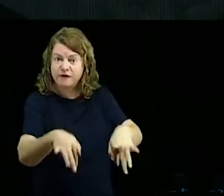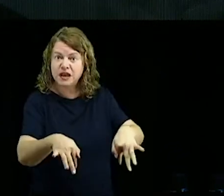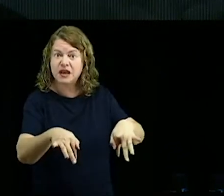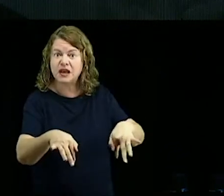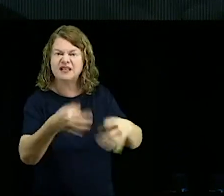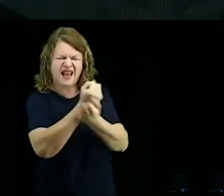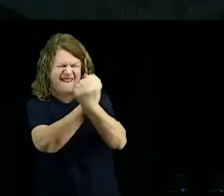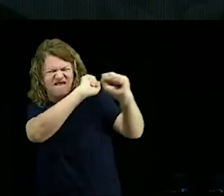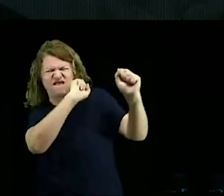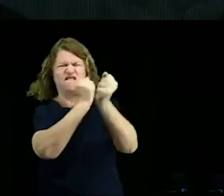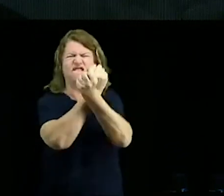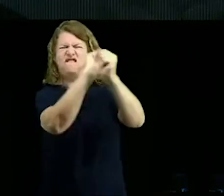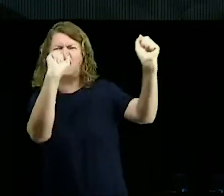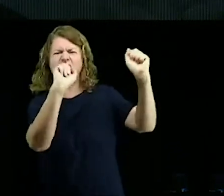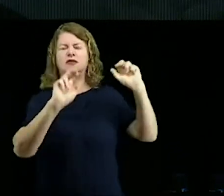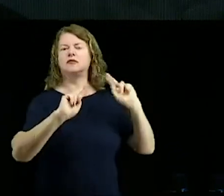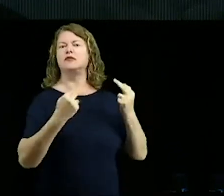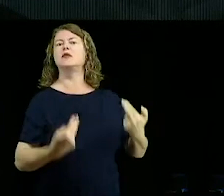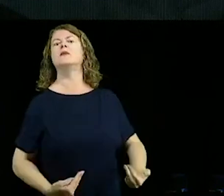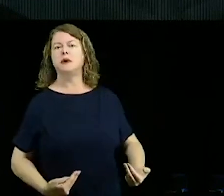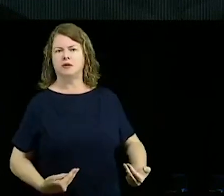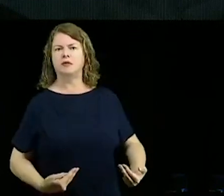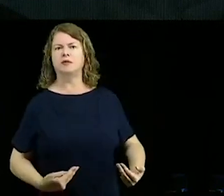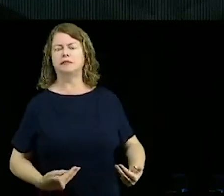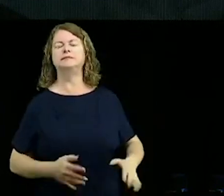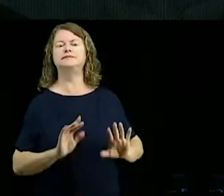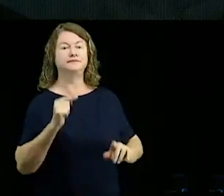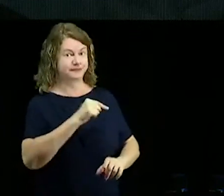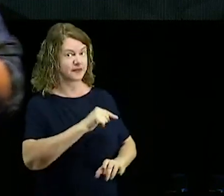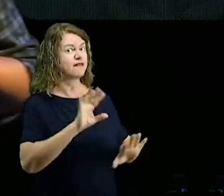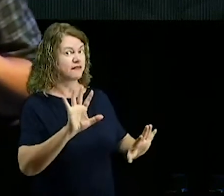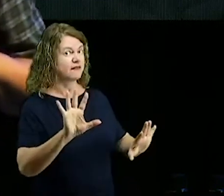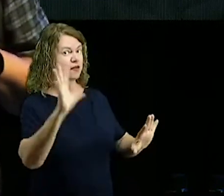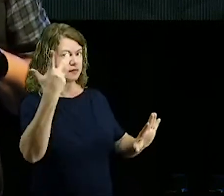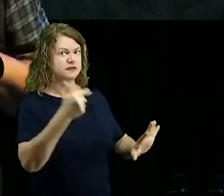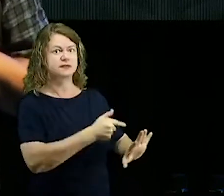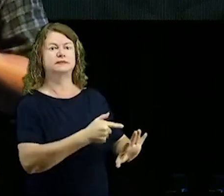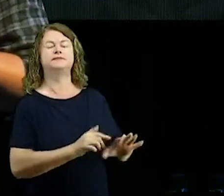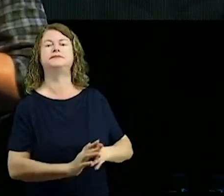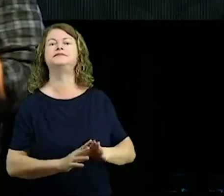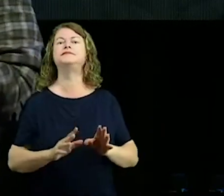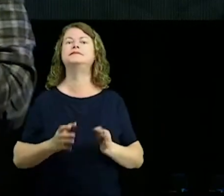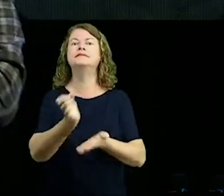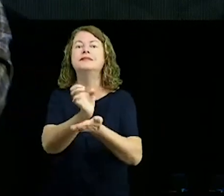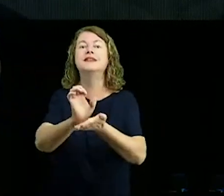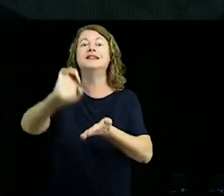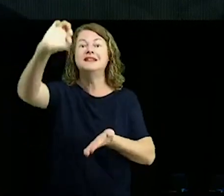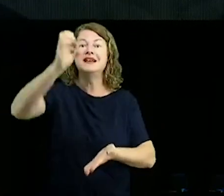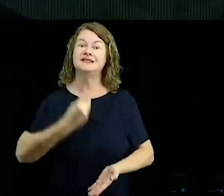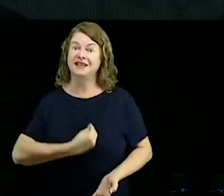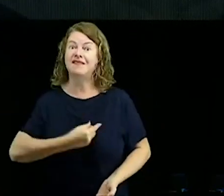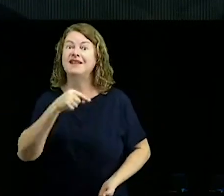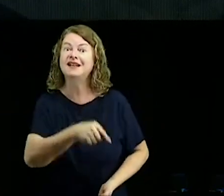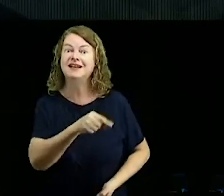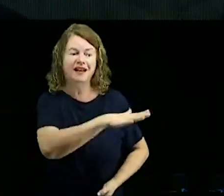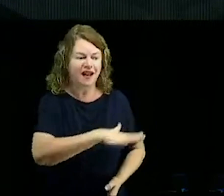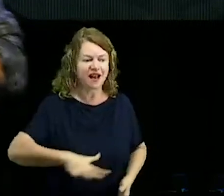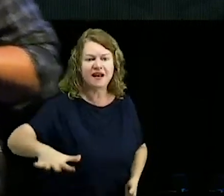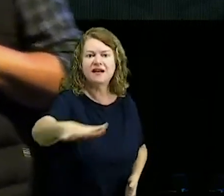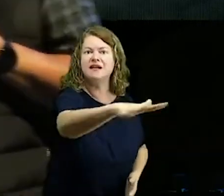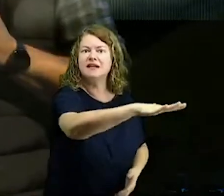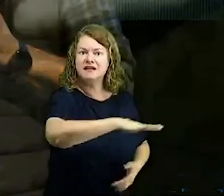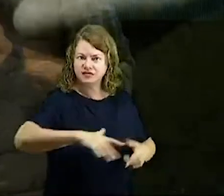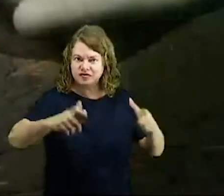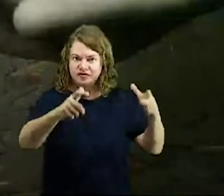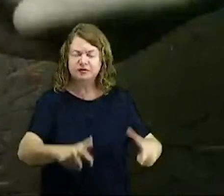rebelião do ser humano para sempre. E então Elias está ali, naquela região do Carmelo, que foi ali que ele ministrou. Diz assim: